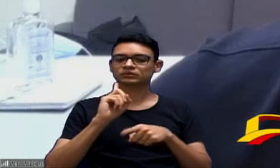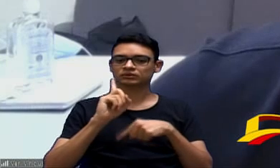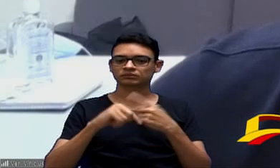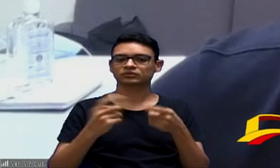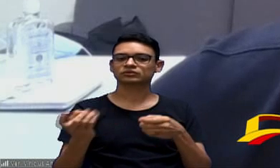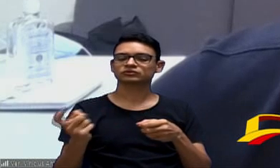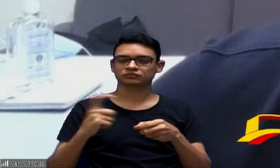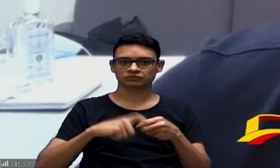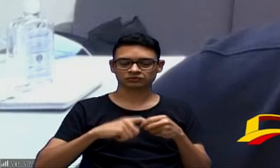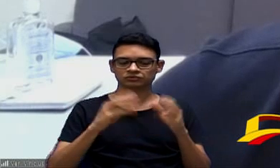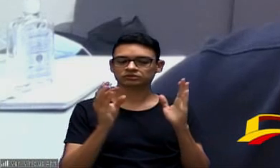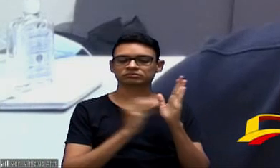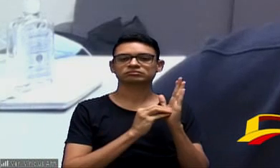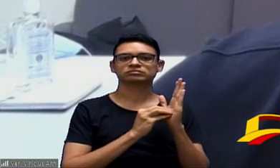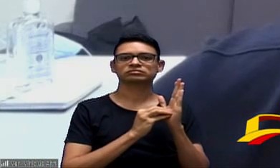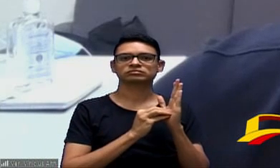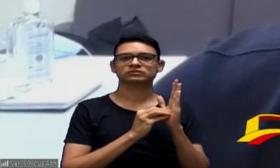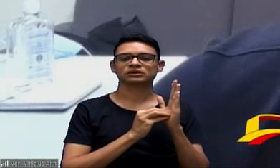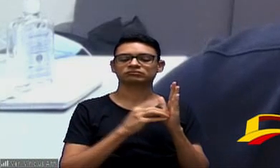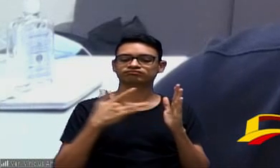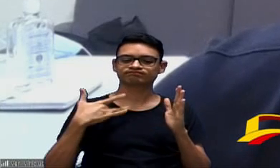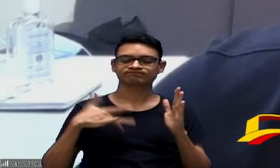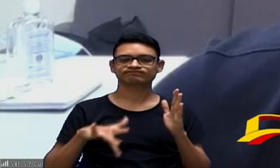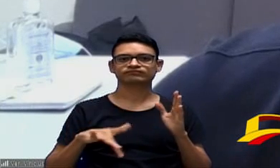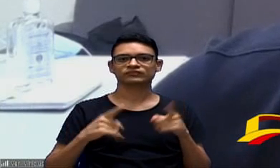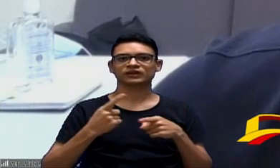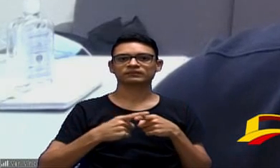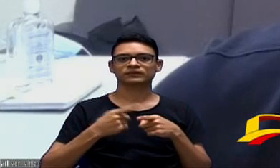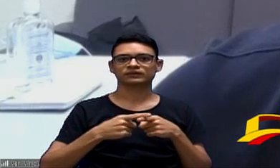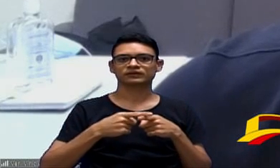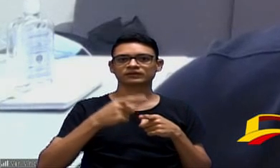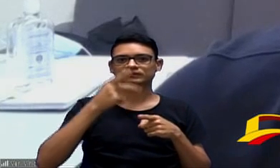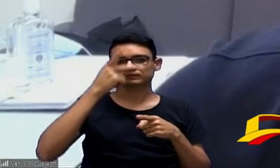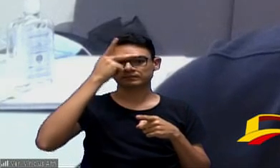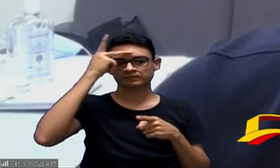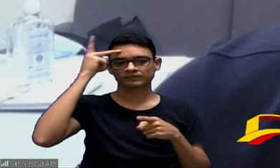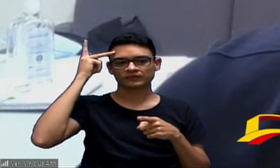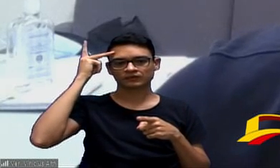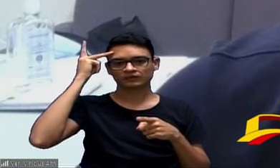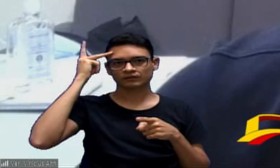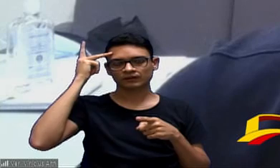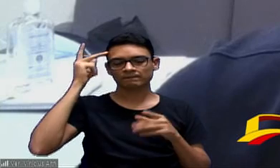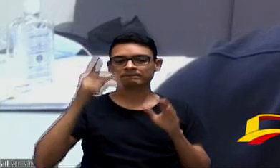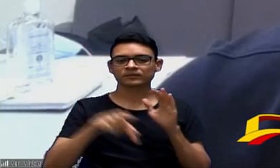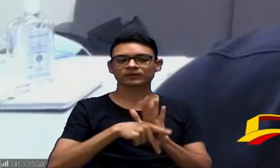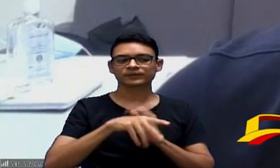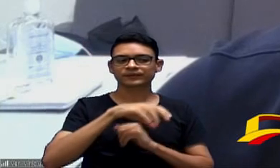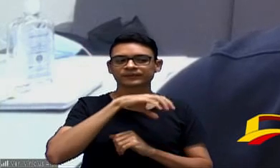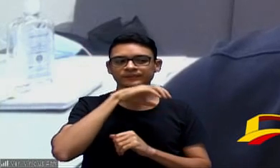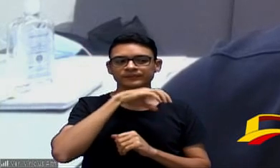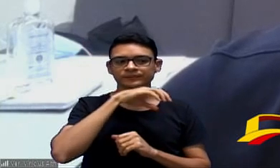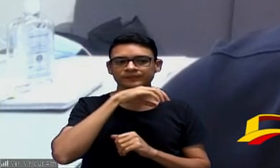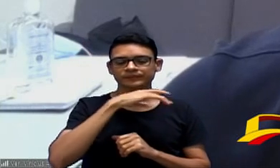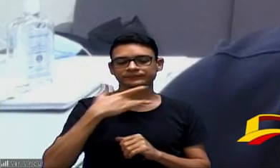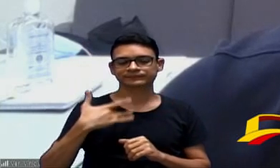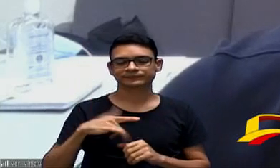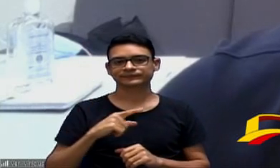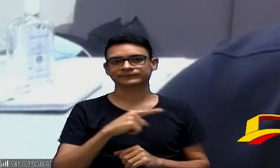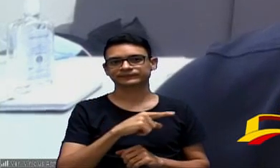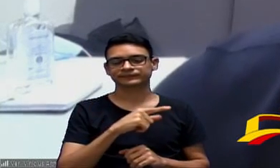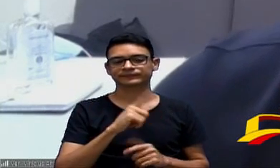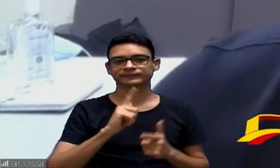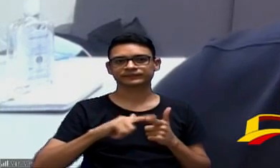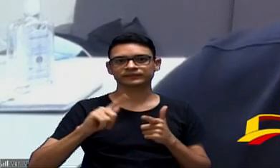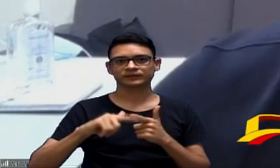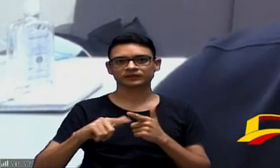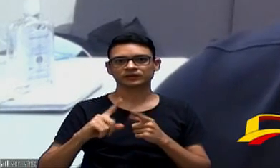É uma pena porque quem perde é a própria causa animal, porque nós sabemos, logo no início, quando a vereadora Yara